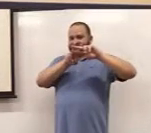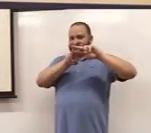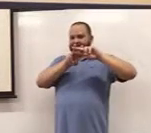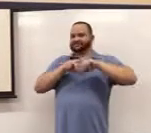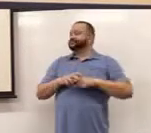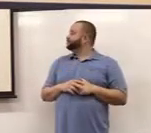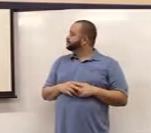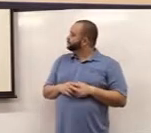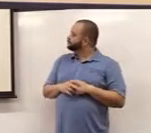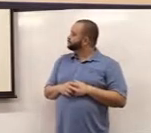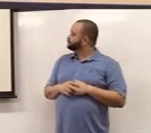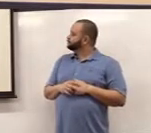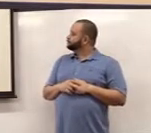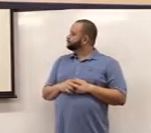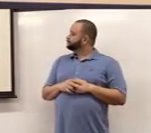si, do, ré, fá sustenido.